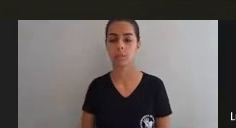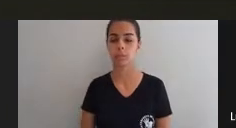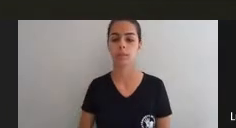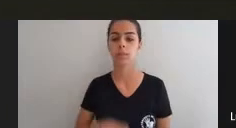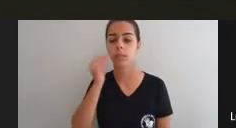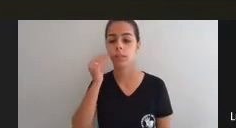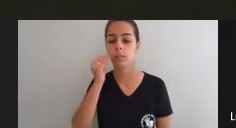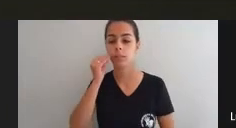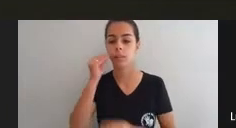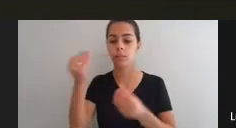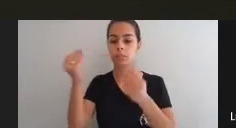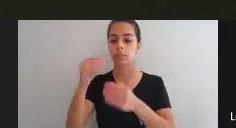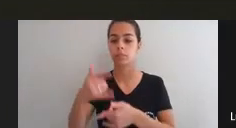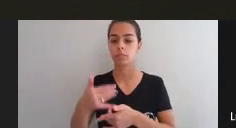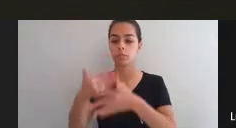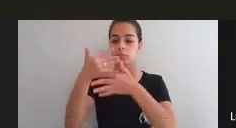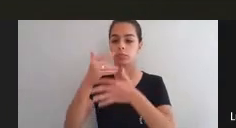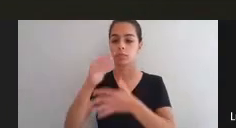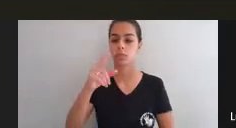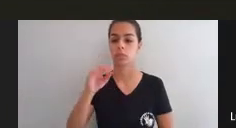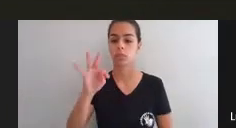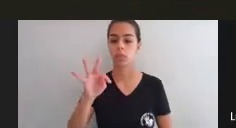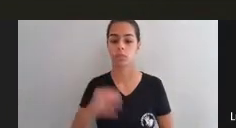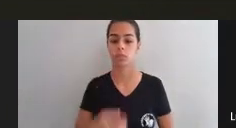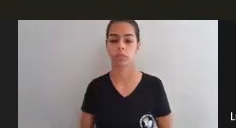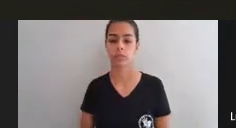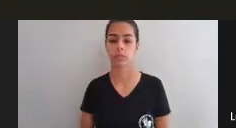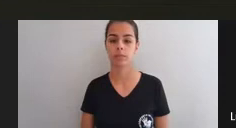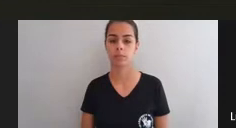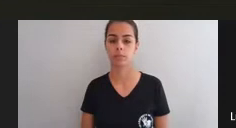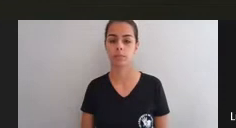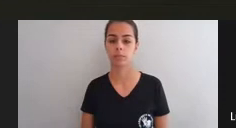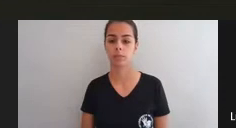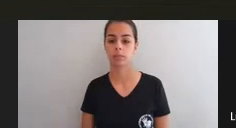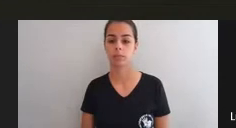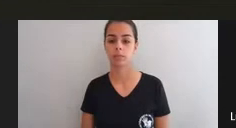aqui. Manda ela que eu já ponho aqui e a gente já vai fazendo. Não